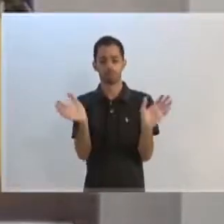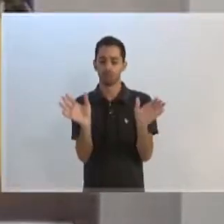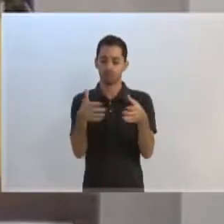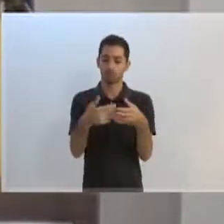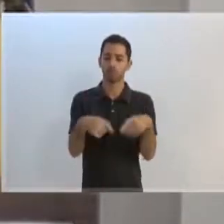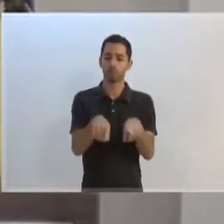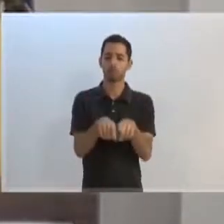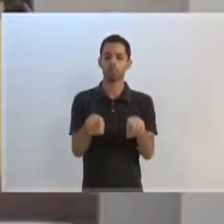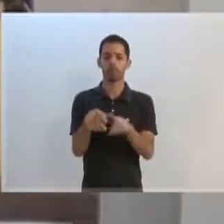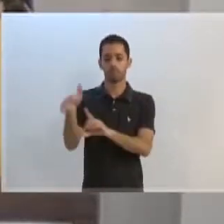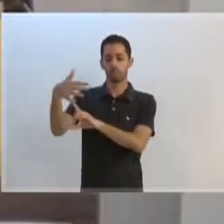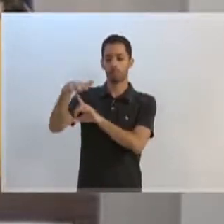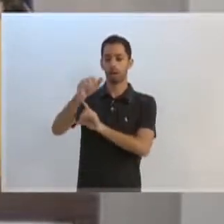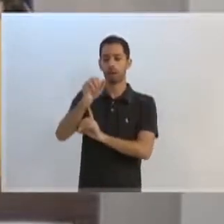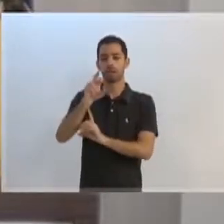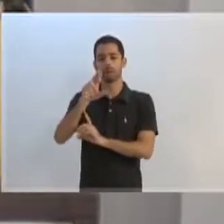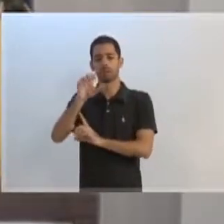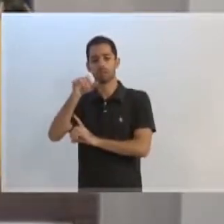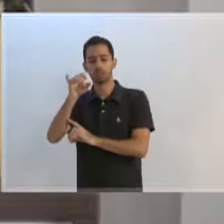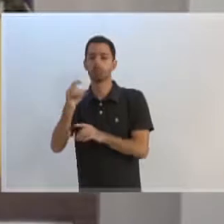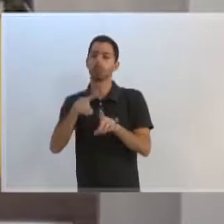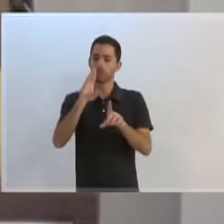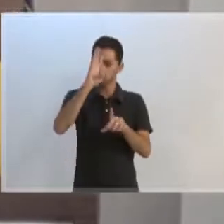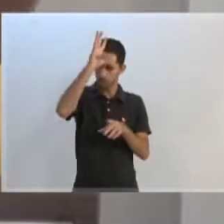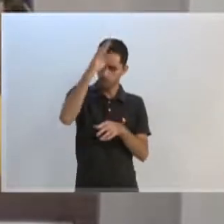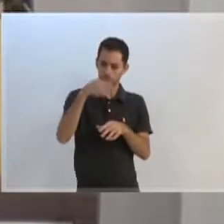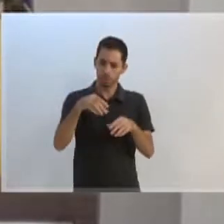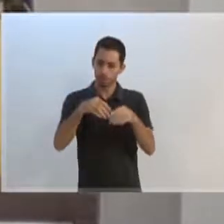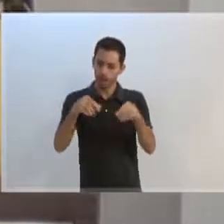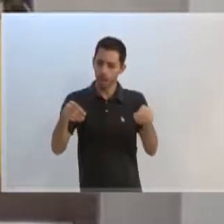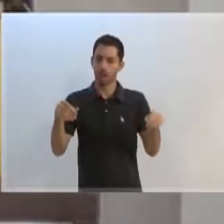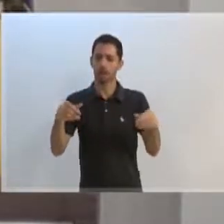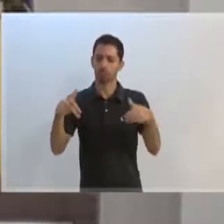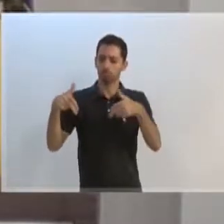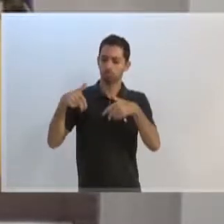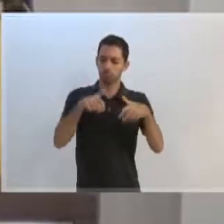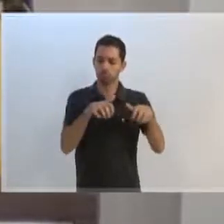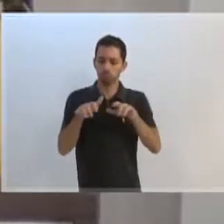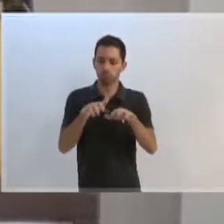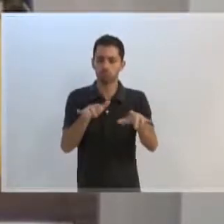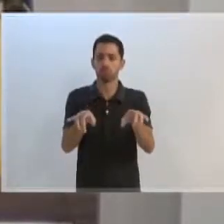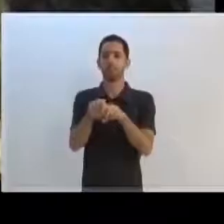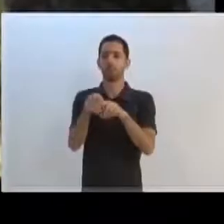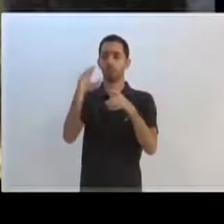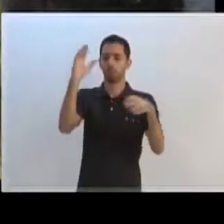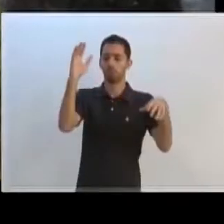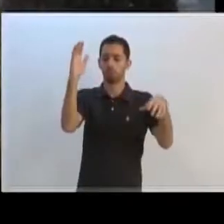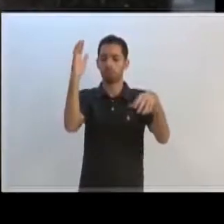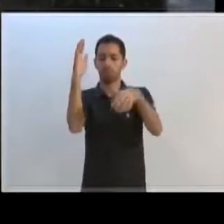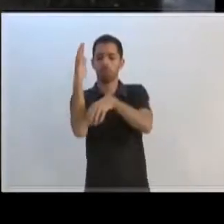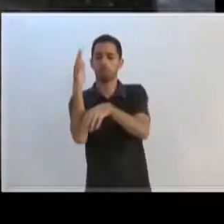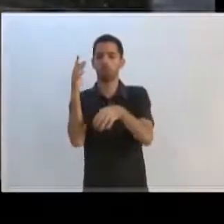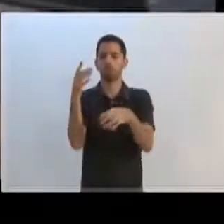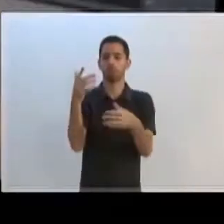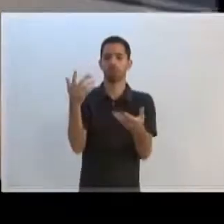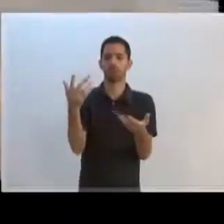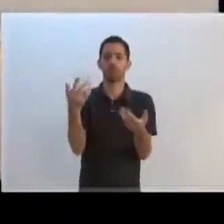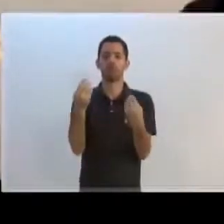Zeca Bombeiro cobrou os responsáveis sobre a sinalização e o estreitamento de uma pista na rua